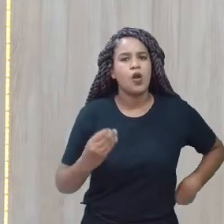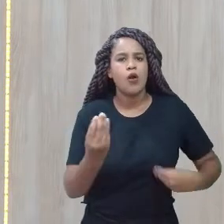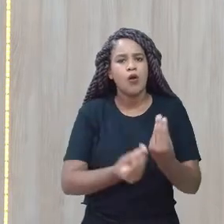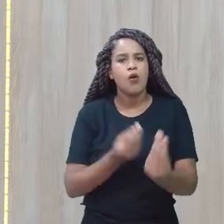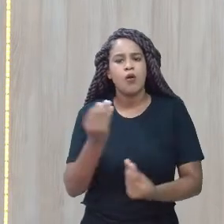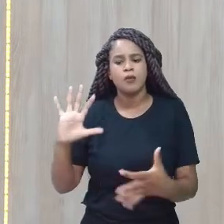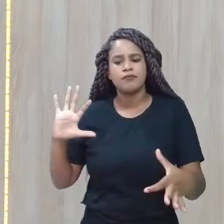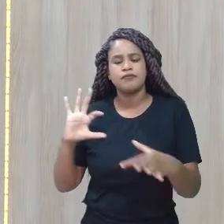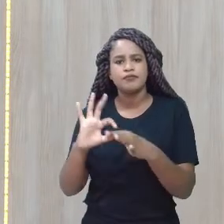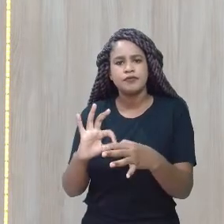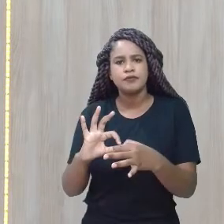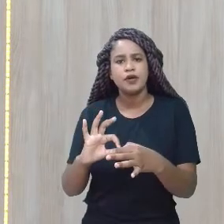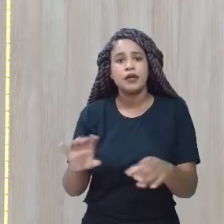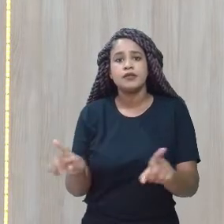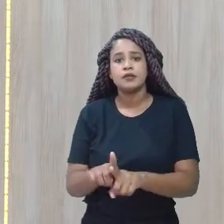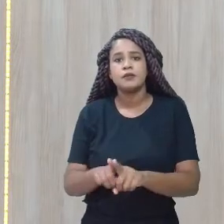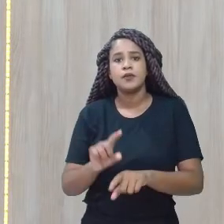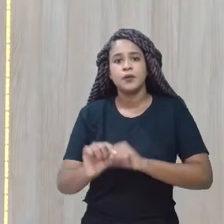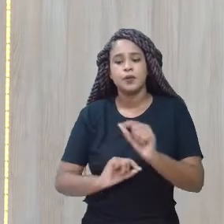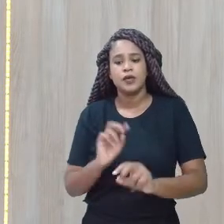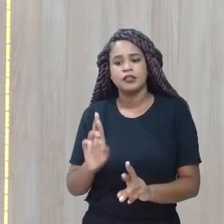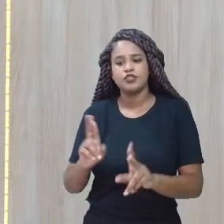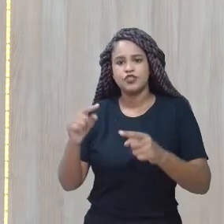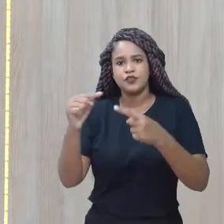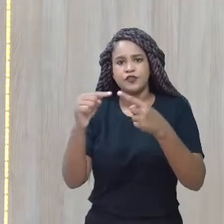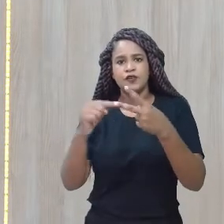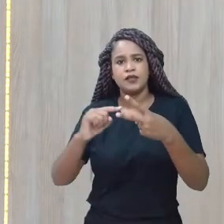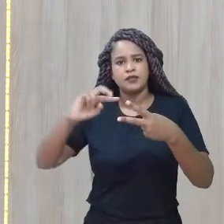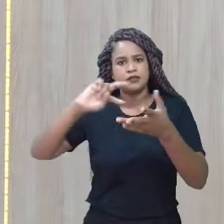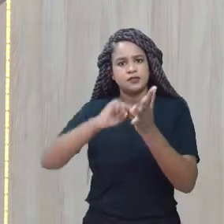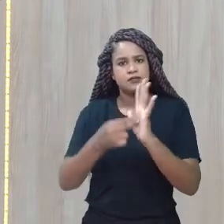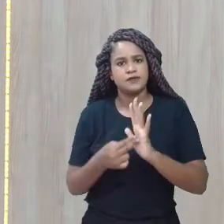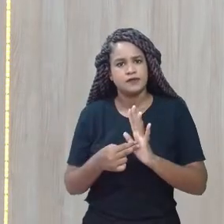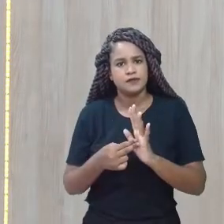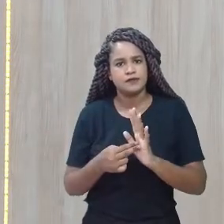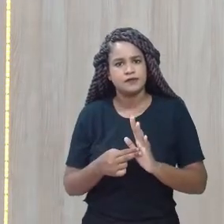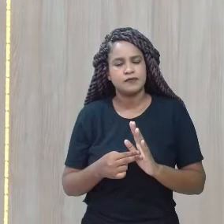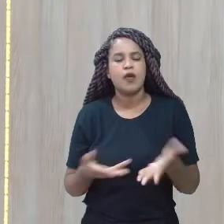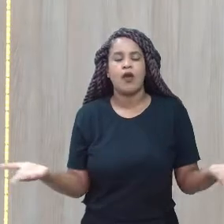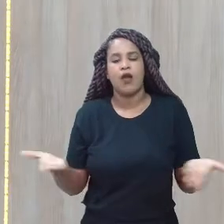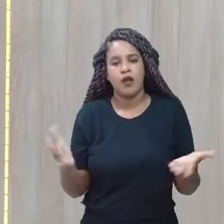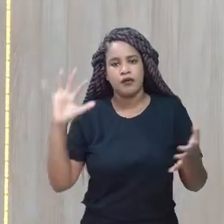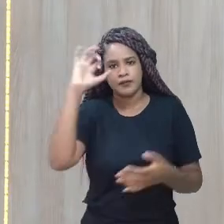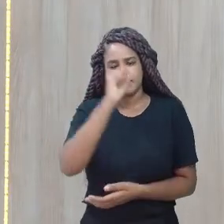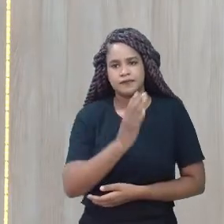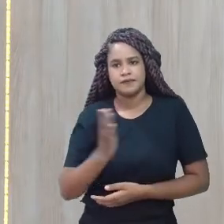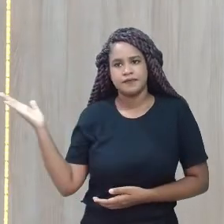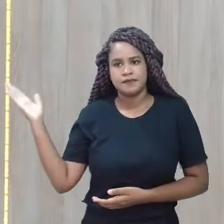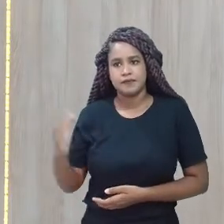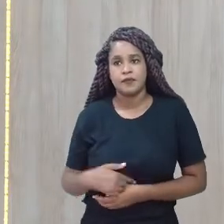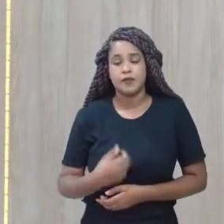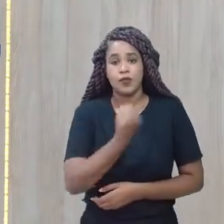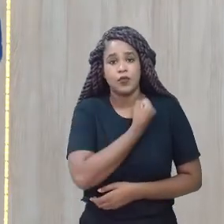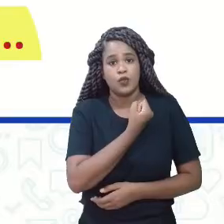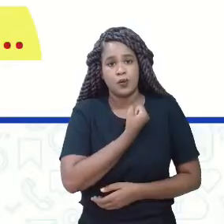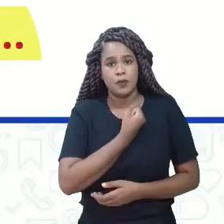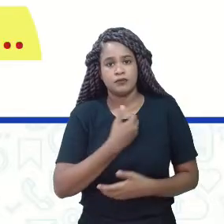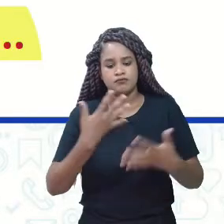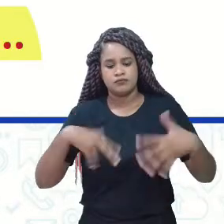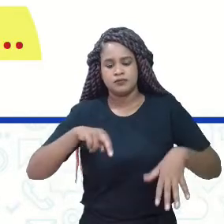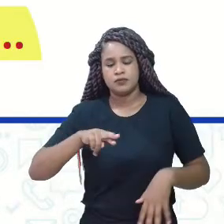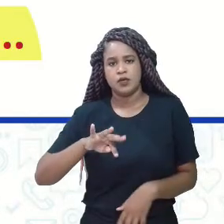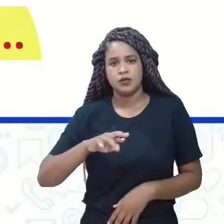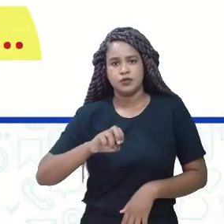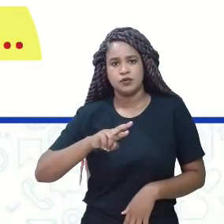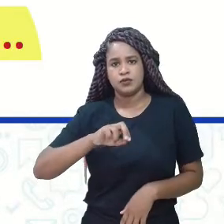ligação, porém a principal diferença entre essas duas informações? Vamos dar uma olhadinha aqui, ó. Os números naturais, que é o que a gente